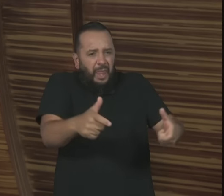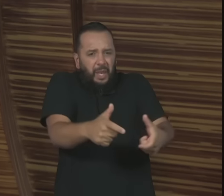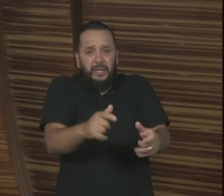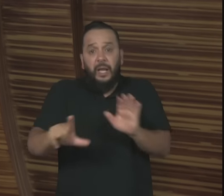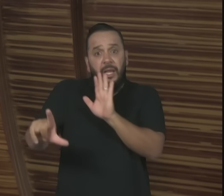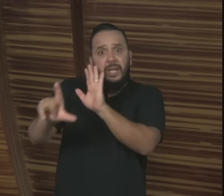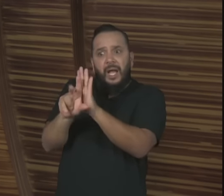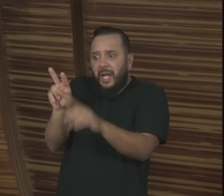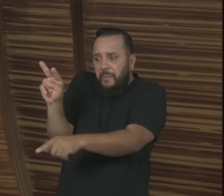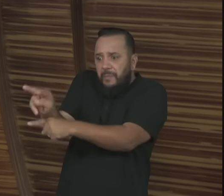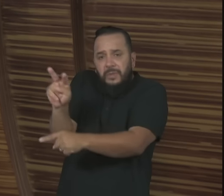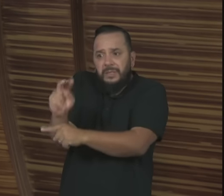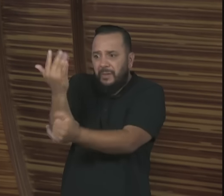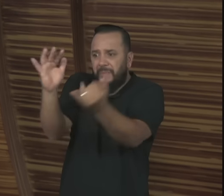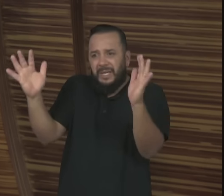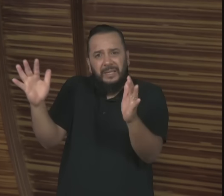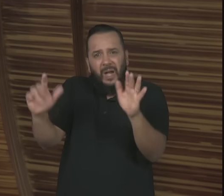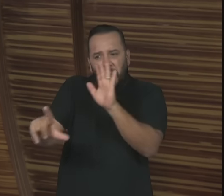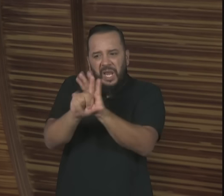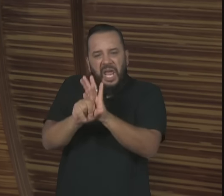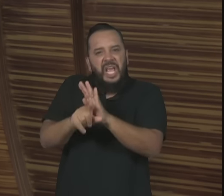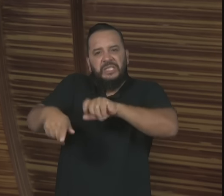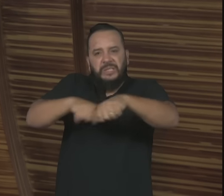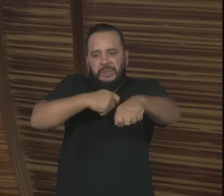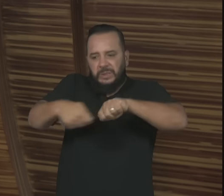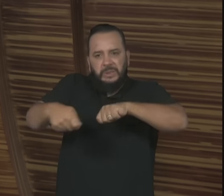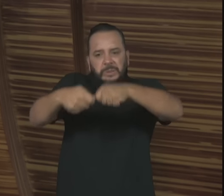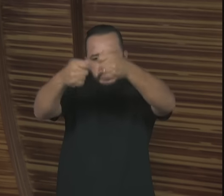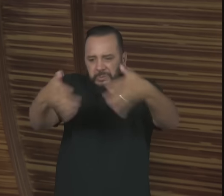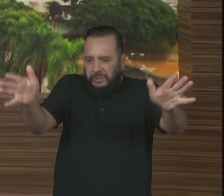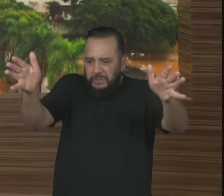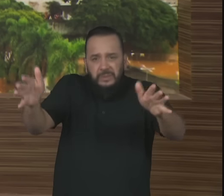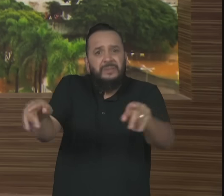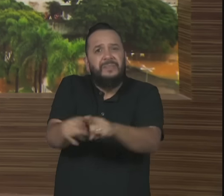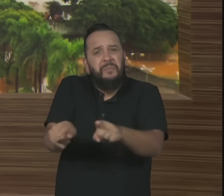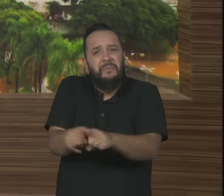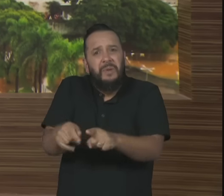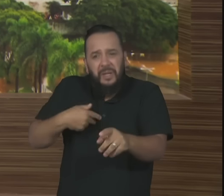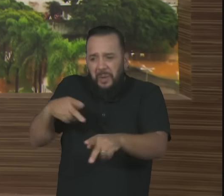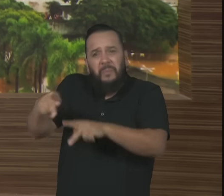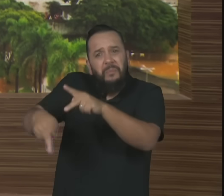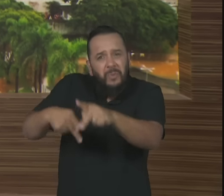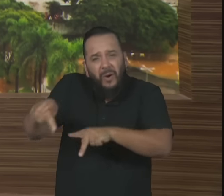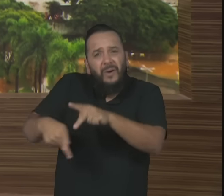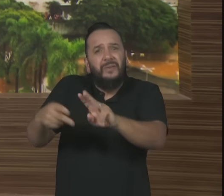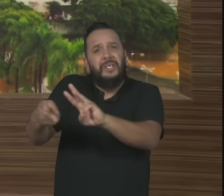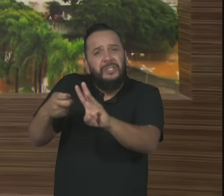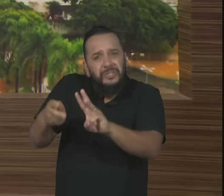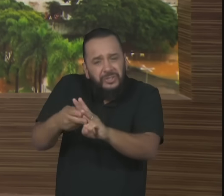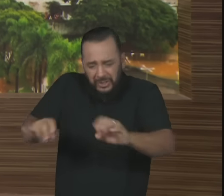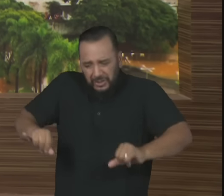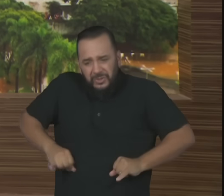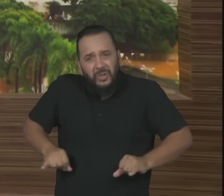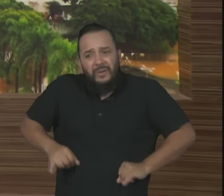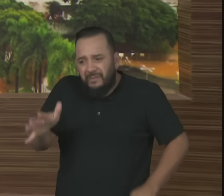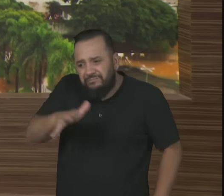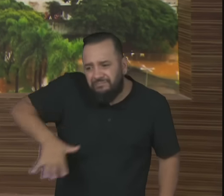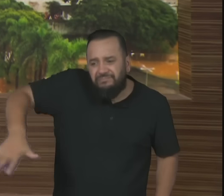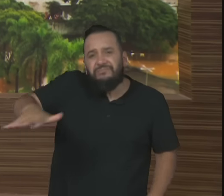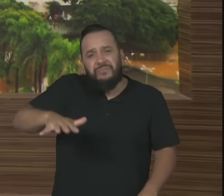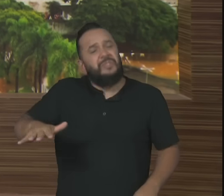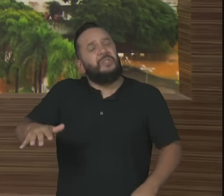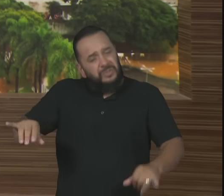as ameaças à preservação dos povos indígenas e de suas terras. São alguns dos grandes desafios socioambientais que